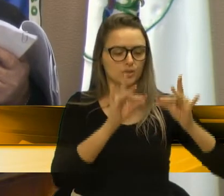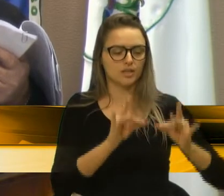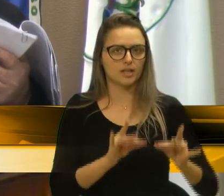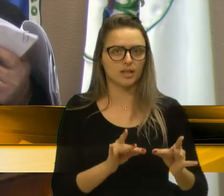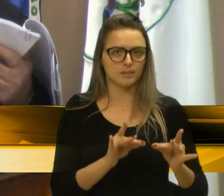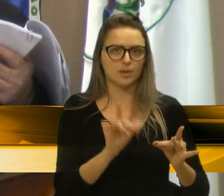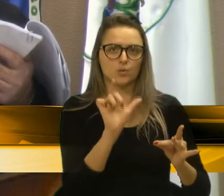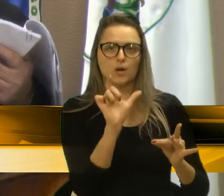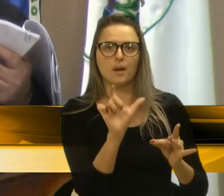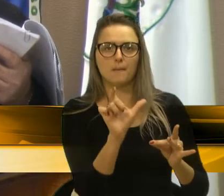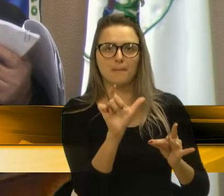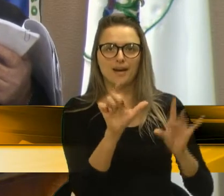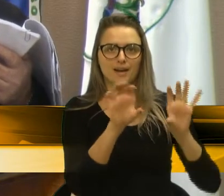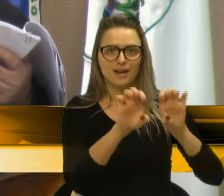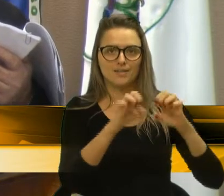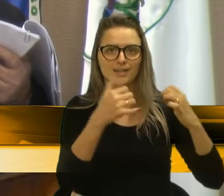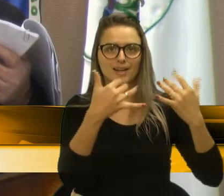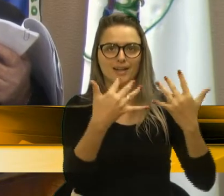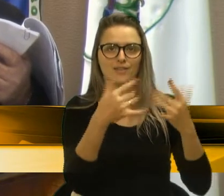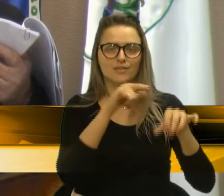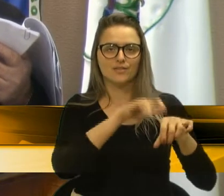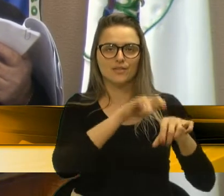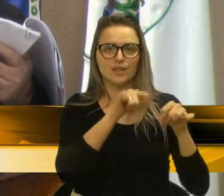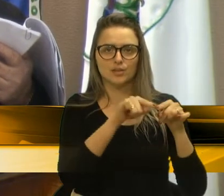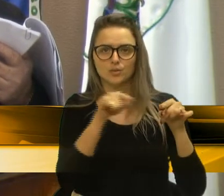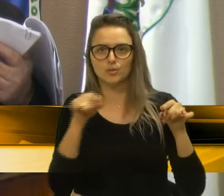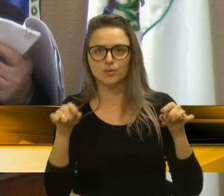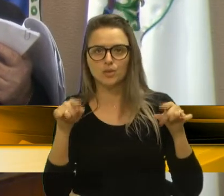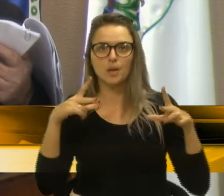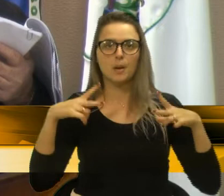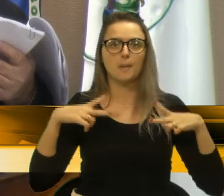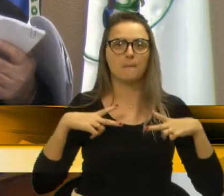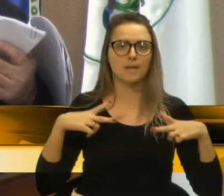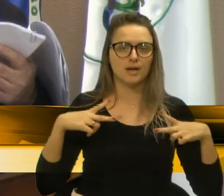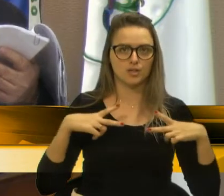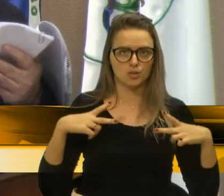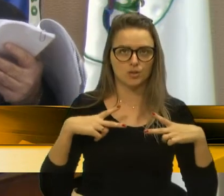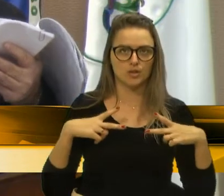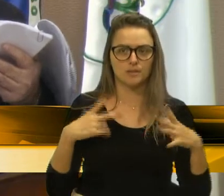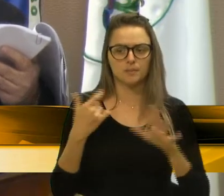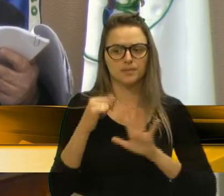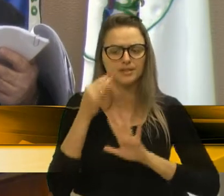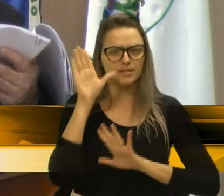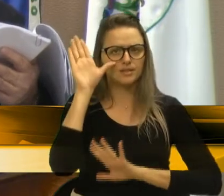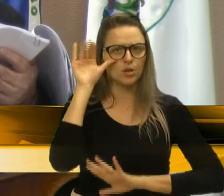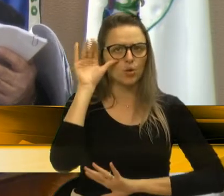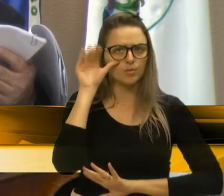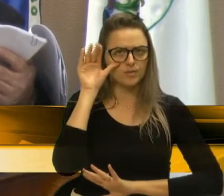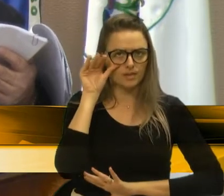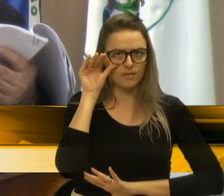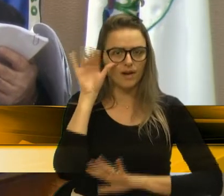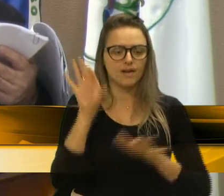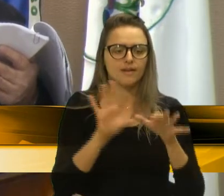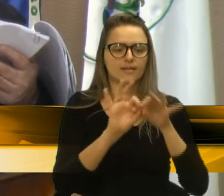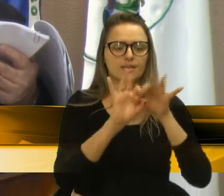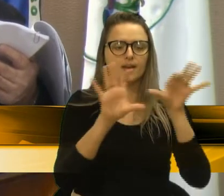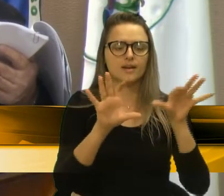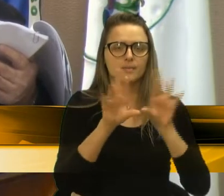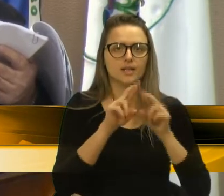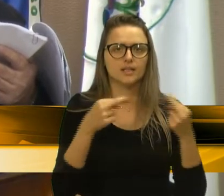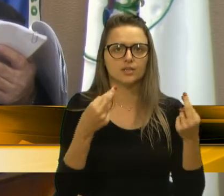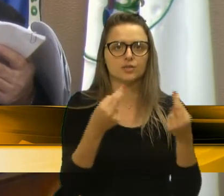expressão evento temporário de caráter particular, há que se observar que a liberdade de reunião